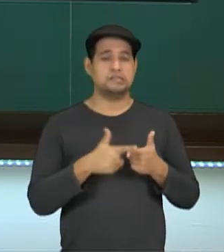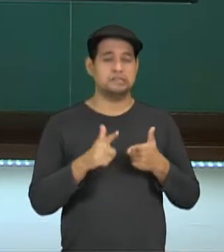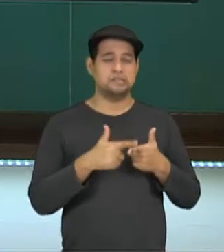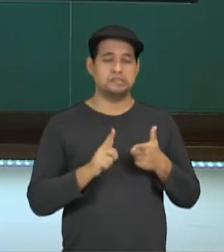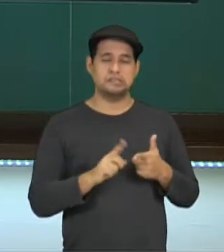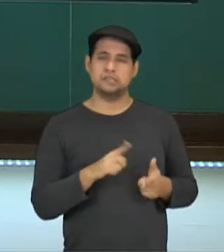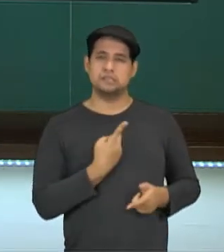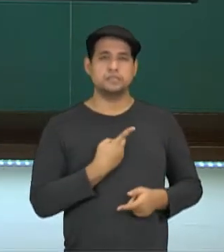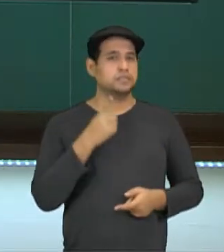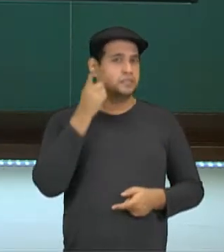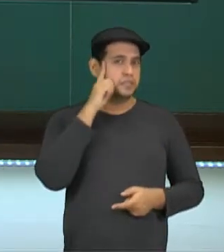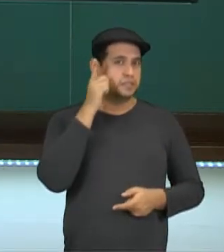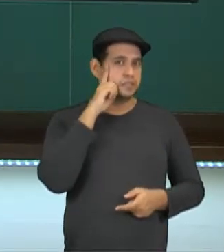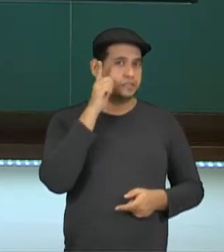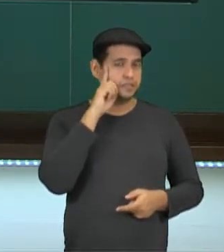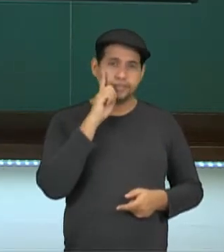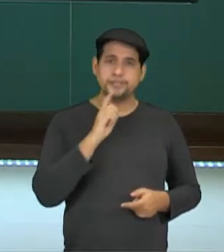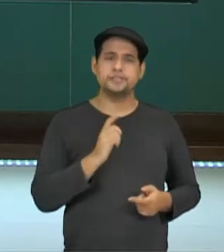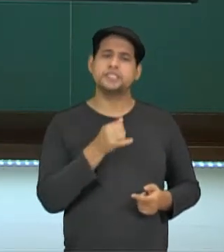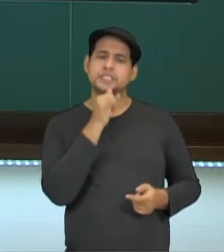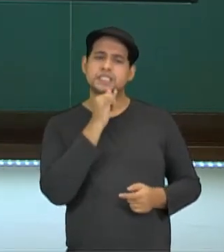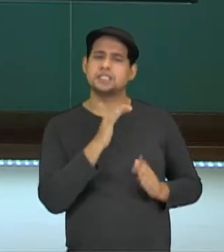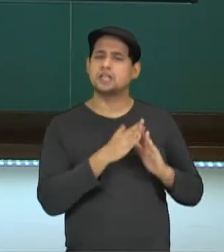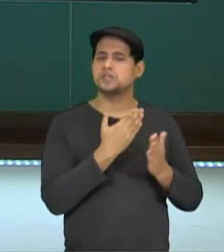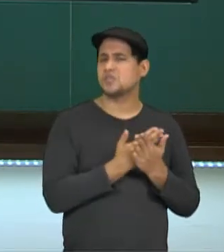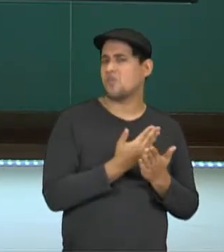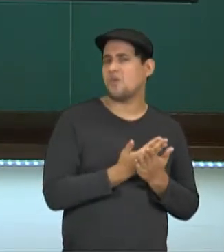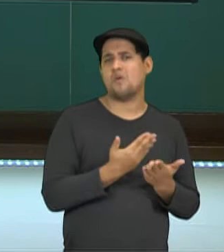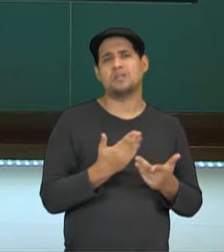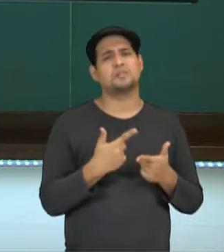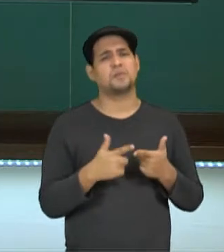nosso cotidiano, são problemas da escola, problemas,